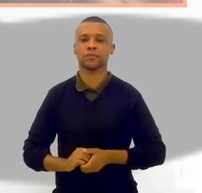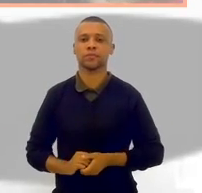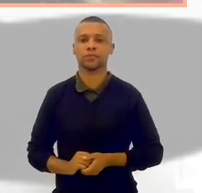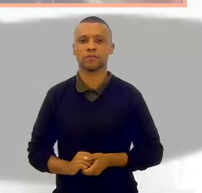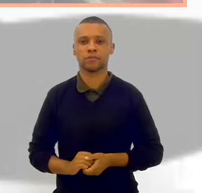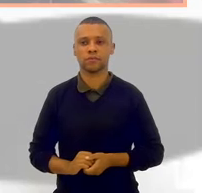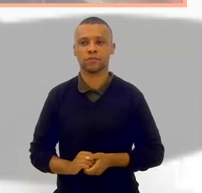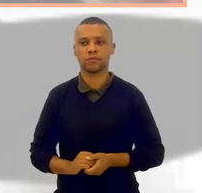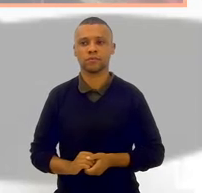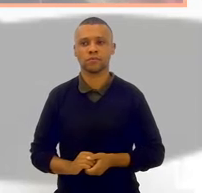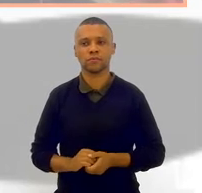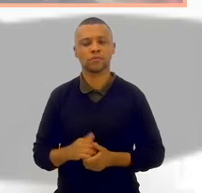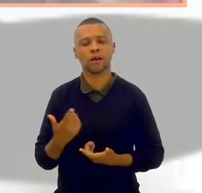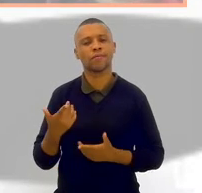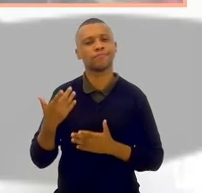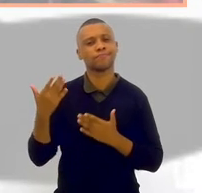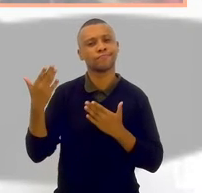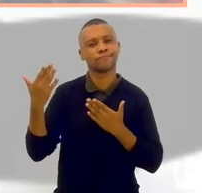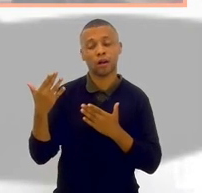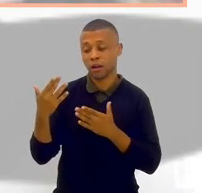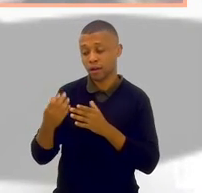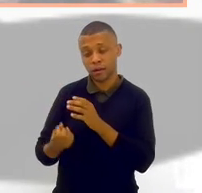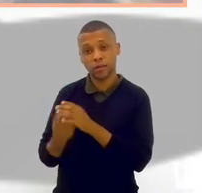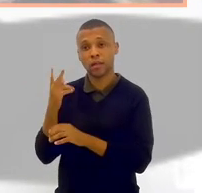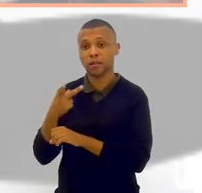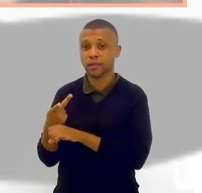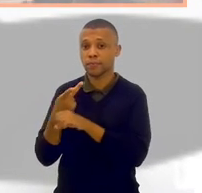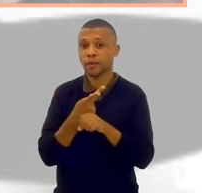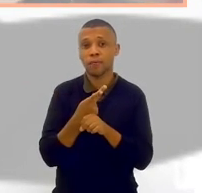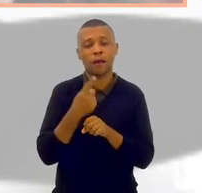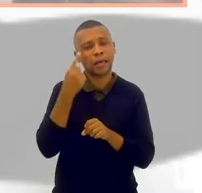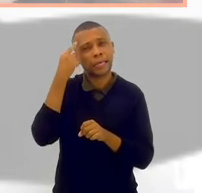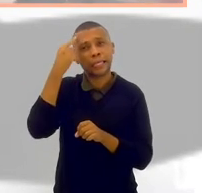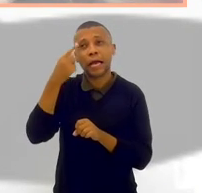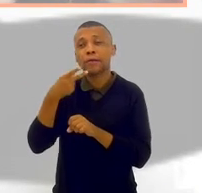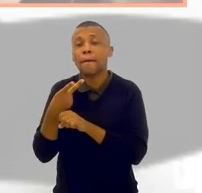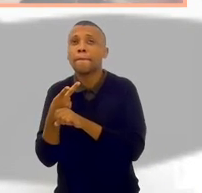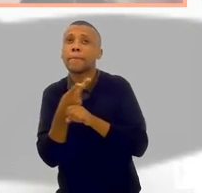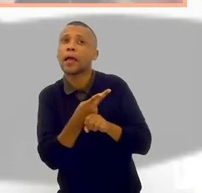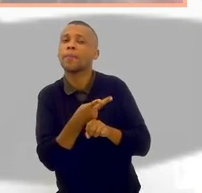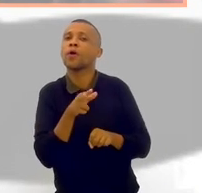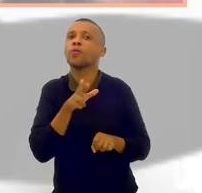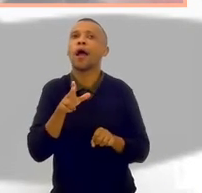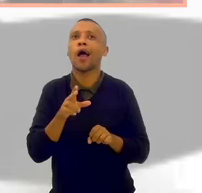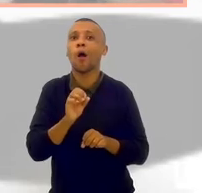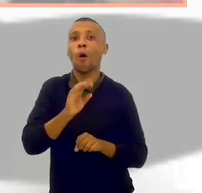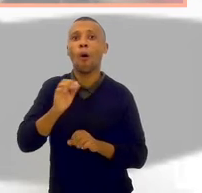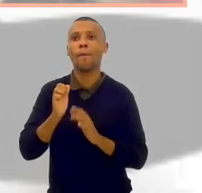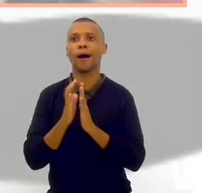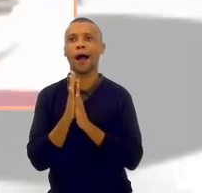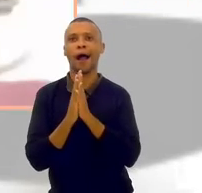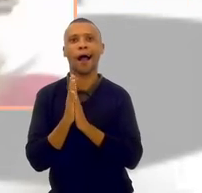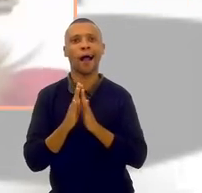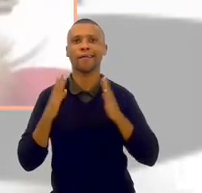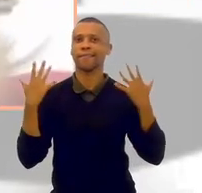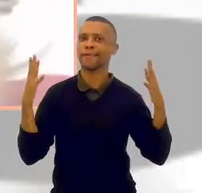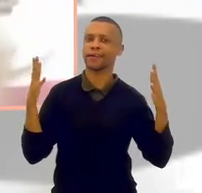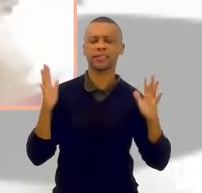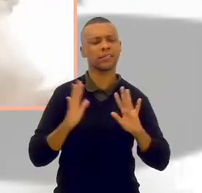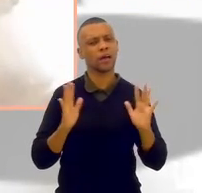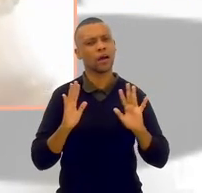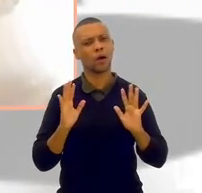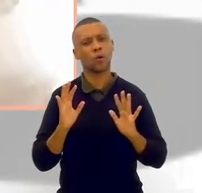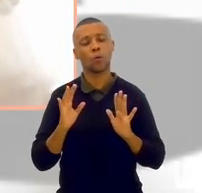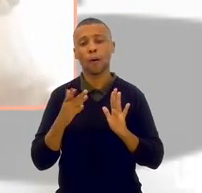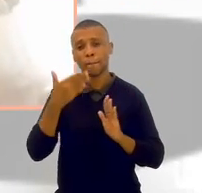né? Então, fazendo esse prêmio, eu o prêmio, a ideia de prêmio não é nem para fazer muito oba-oba, não. É para